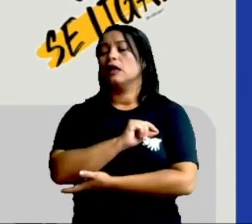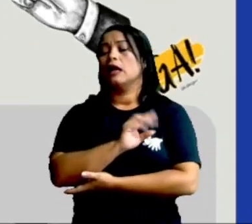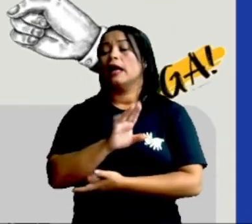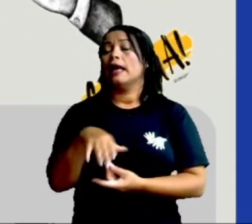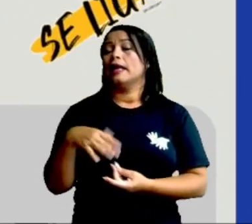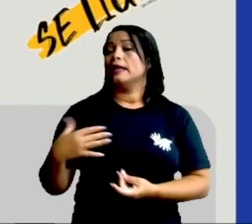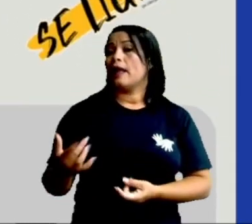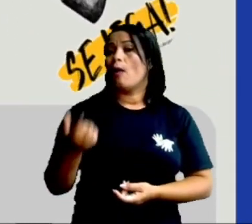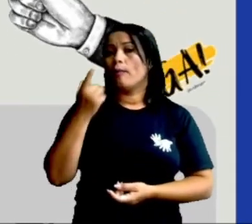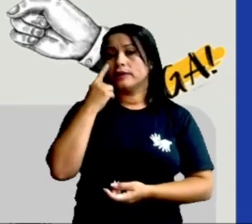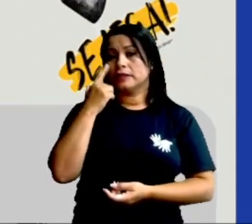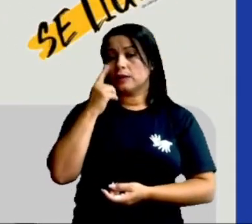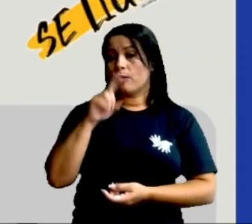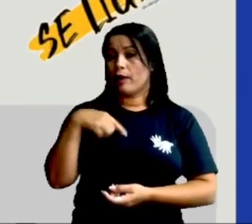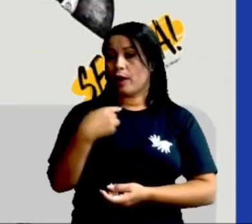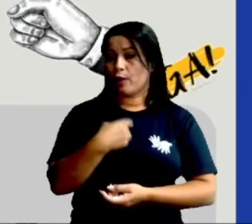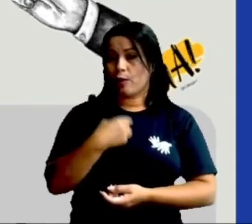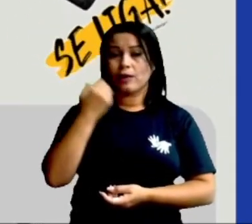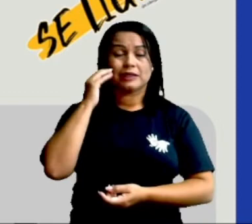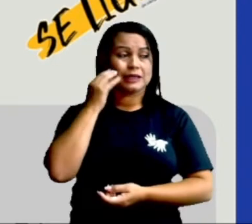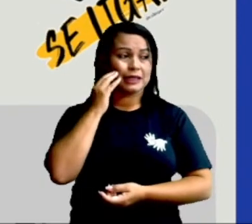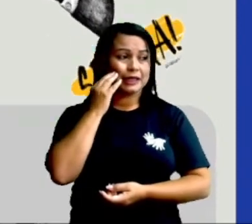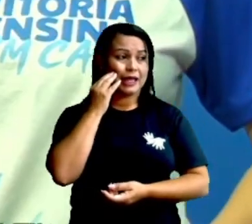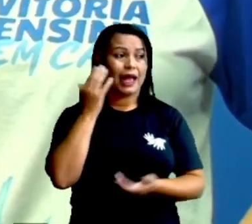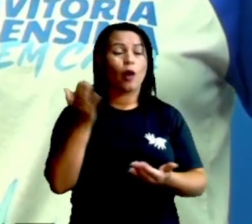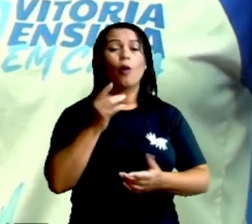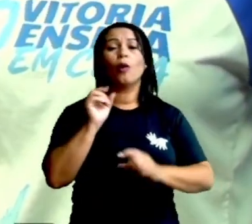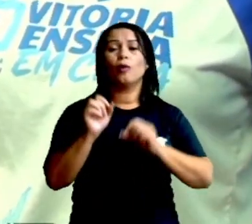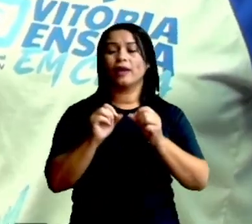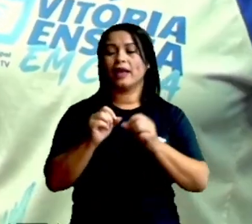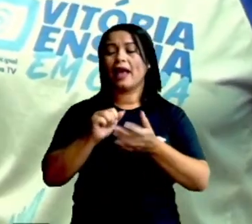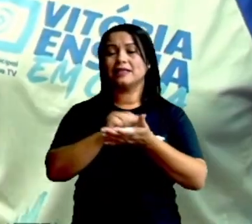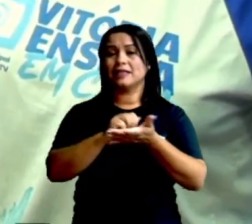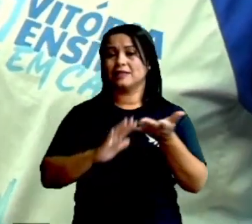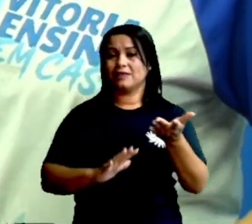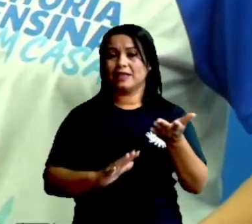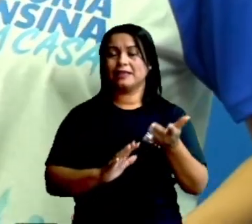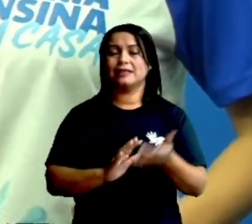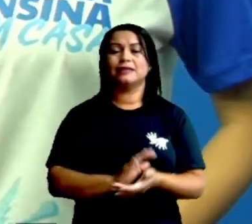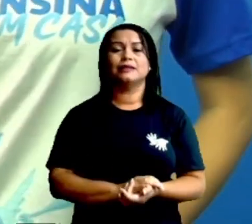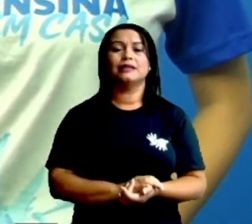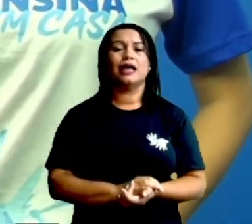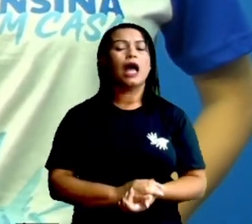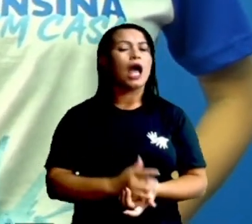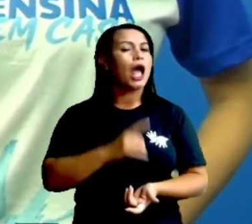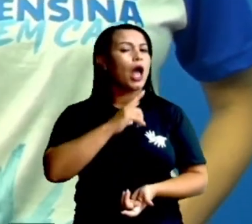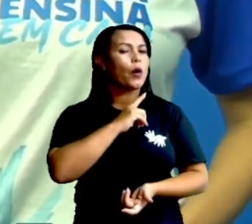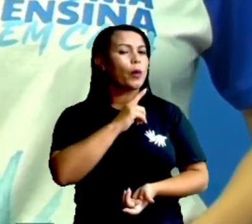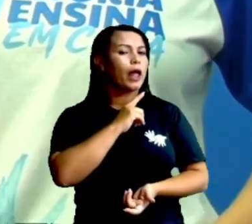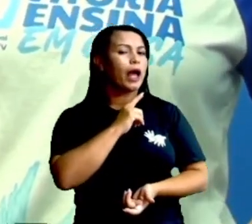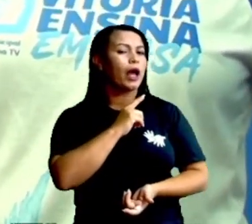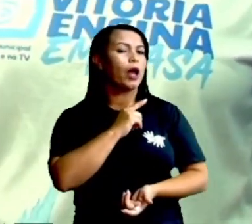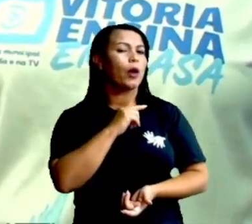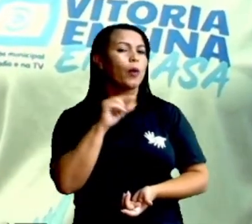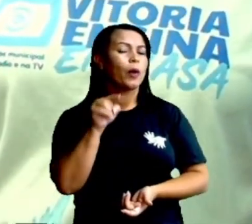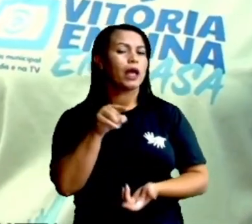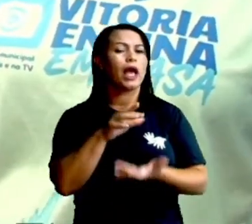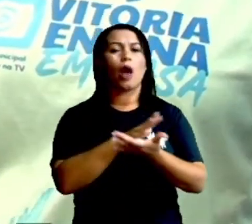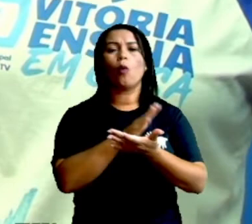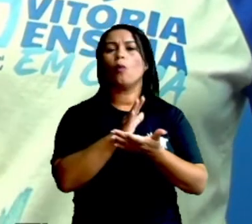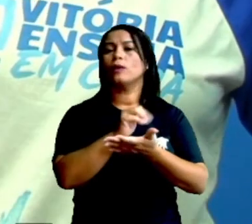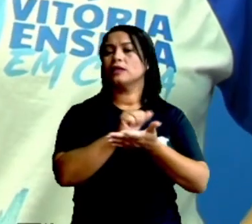Então vamos lá agora para a gente, volta comigo aqui, para a gente ver agora a atividade, tá? Eu trouxe para vocês aqui